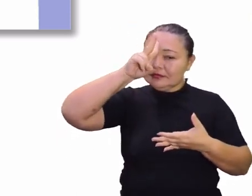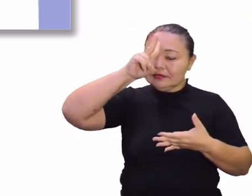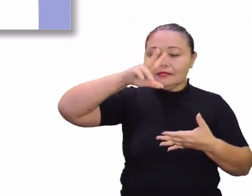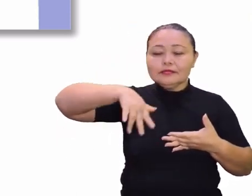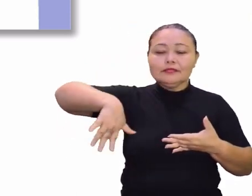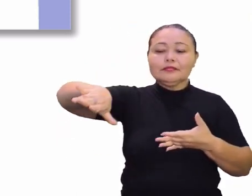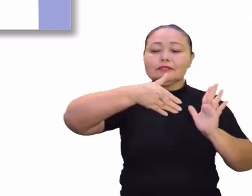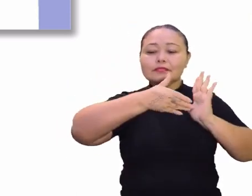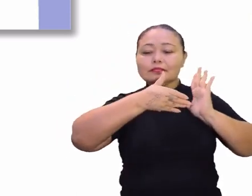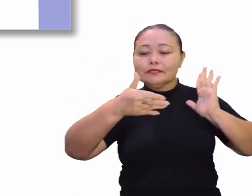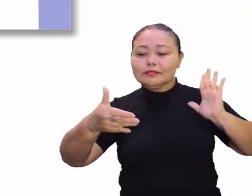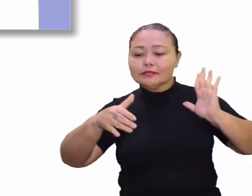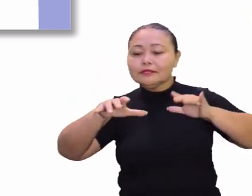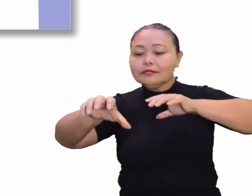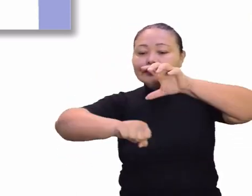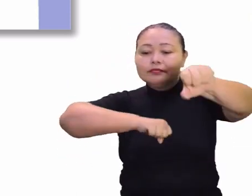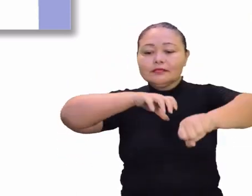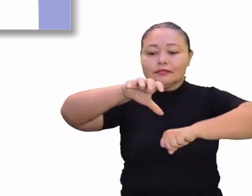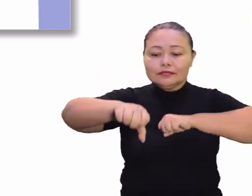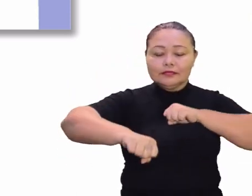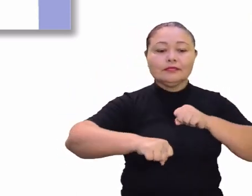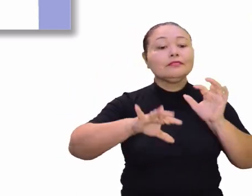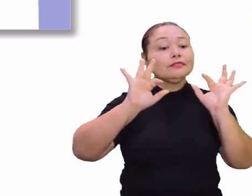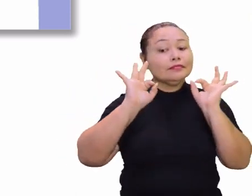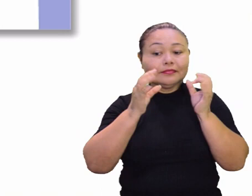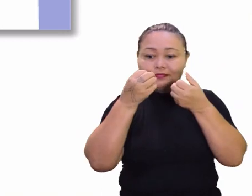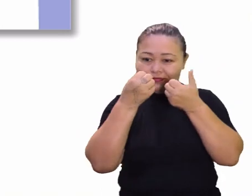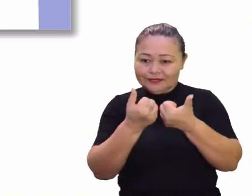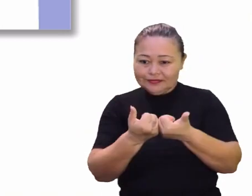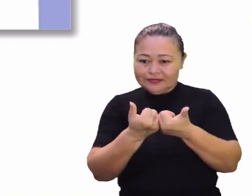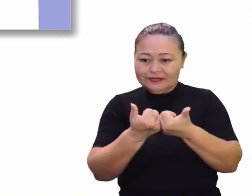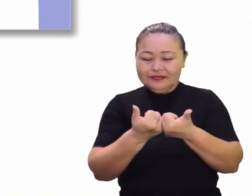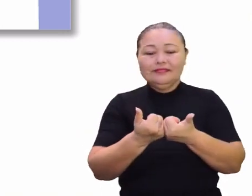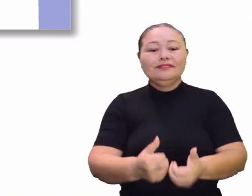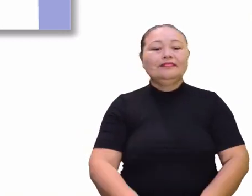histórico ali do período colonial, Rogério. Muito bem.